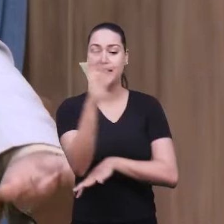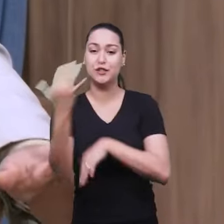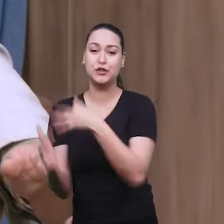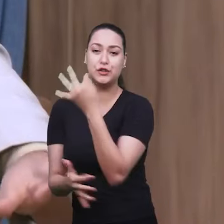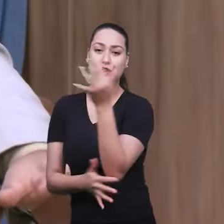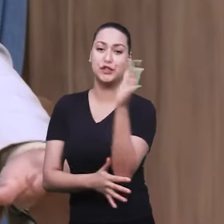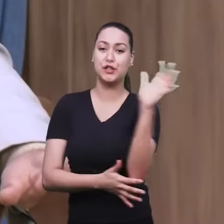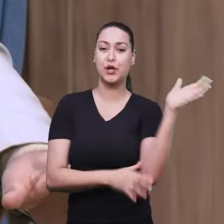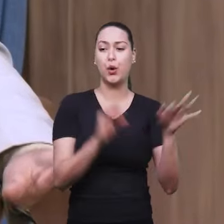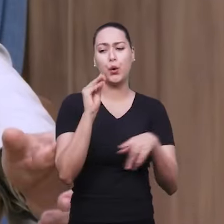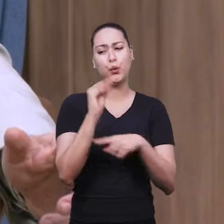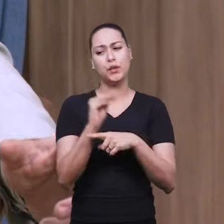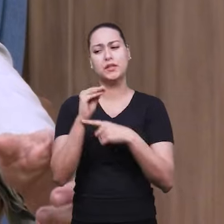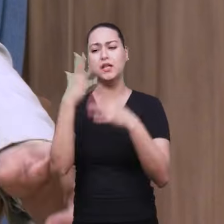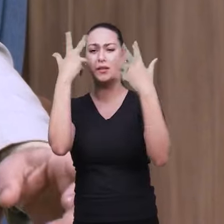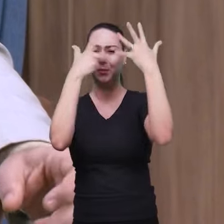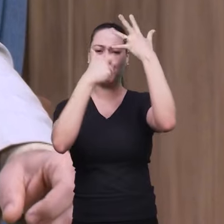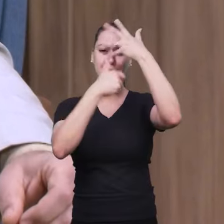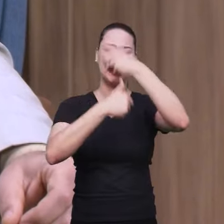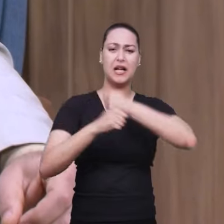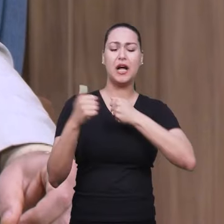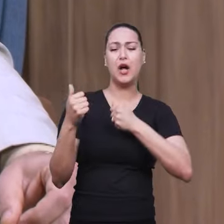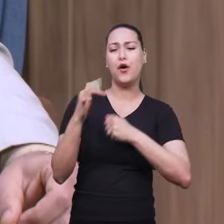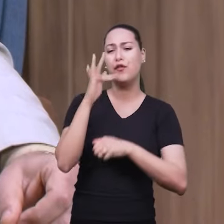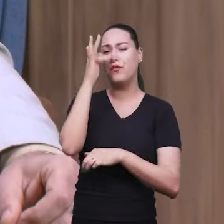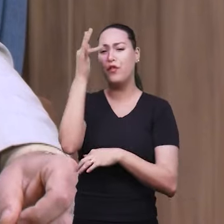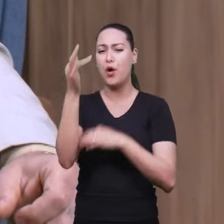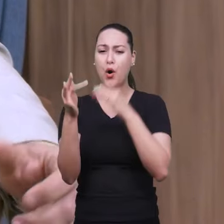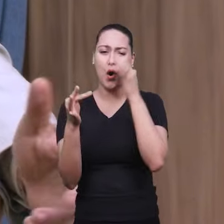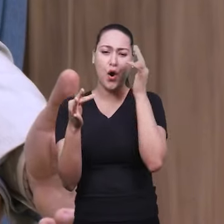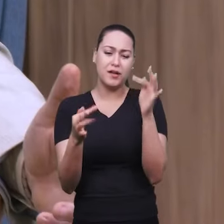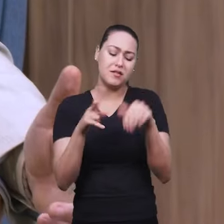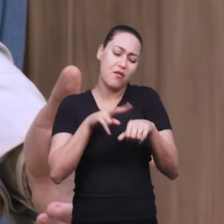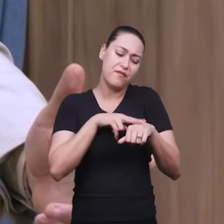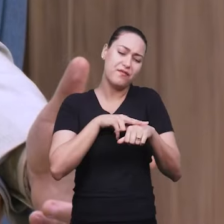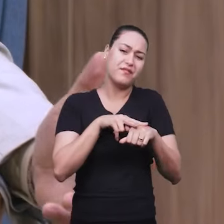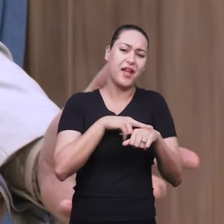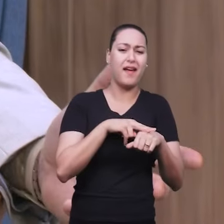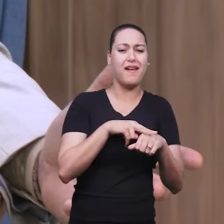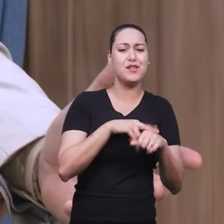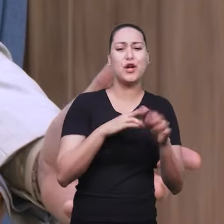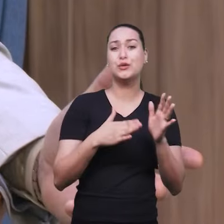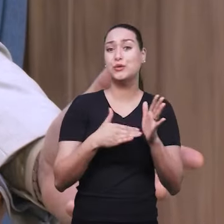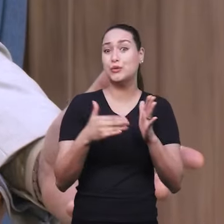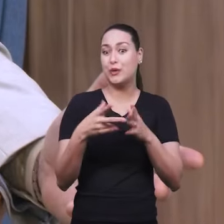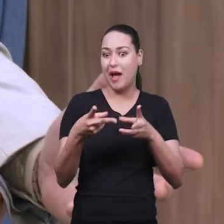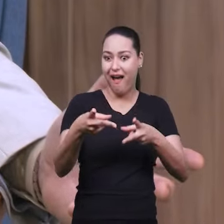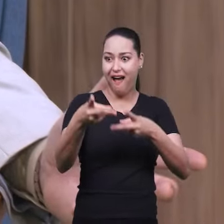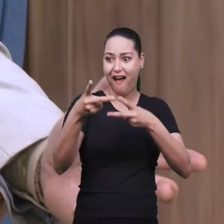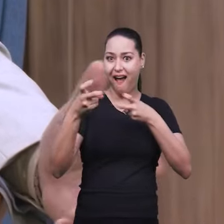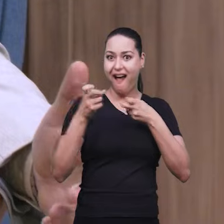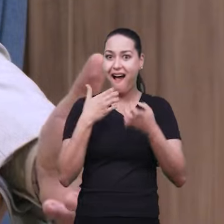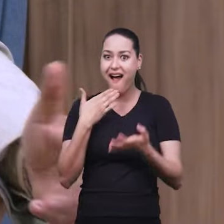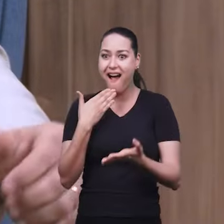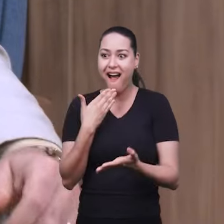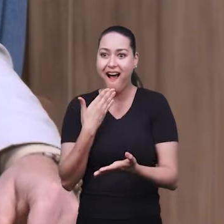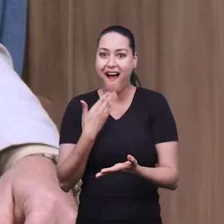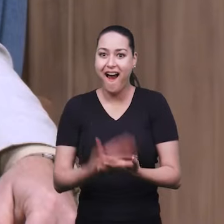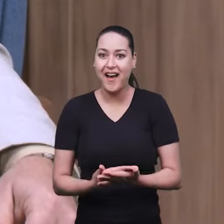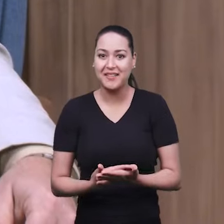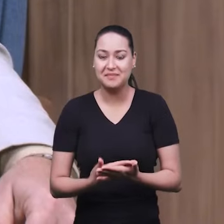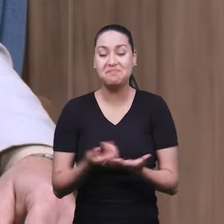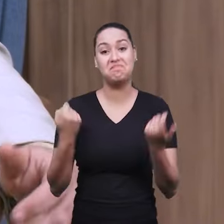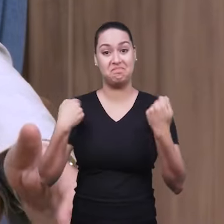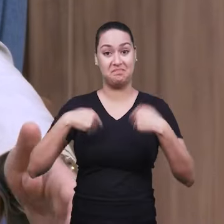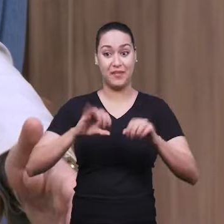jardim bem cuidado é algo muito bonito de se ver. As flores, as plantas, o verde, tudo isso chama a